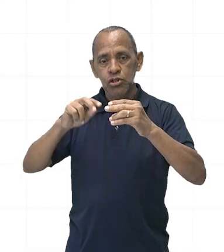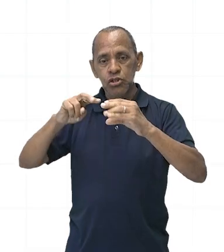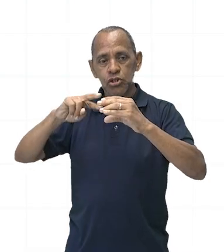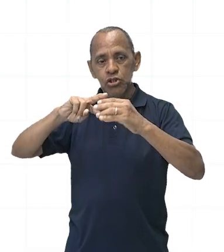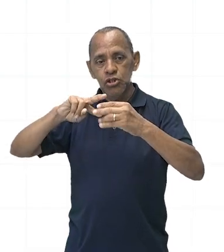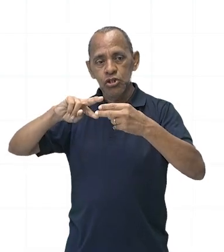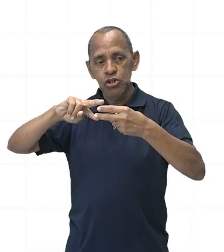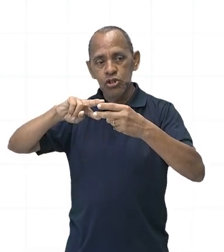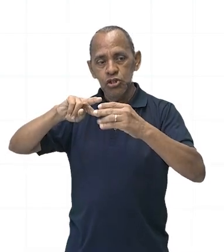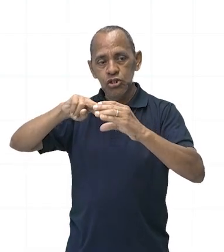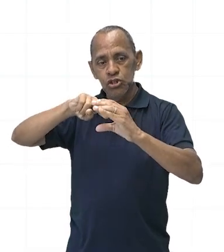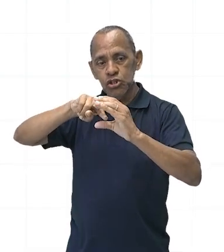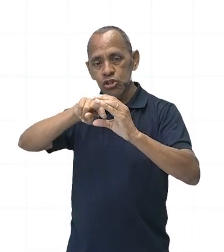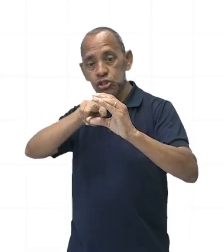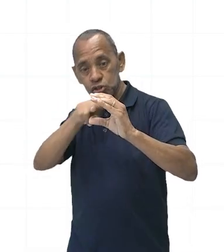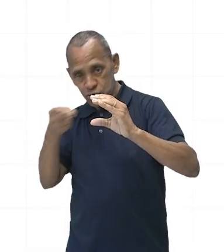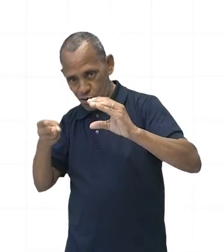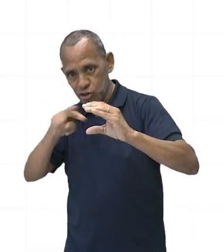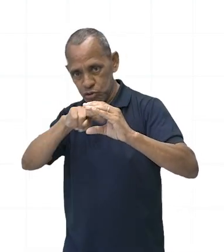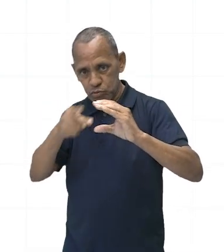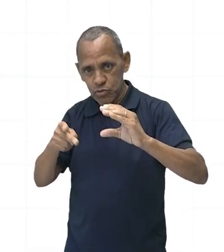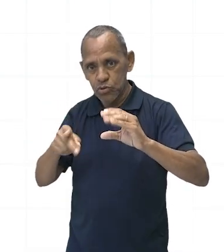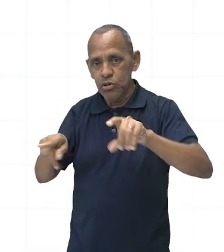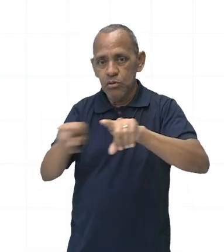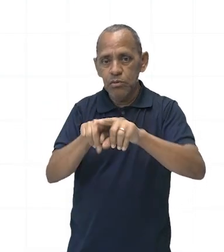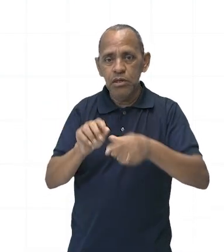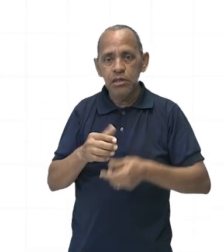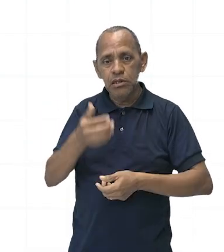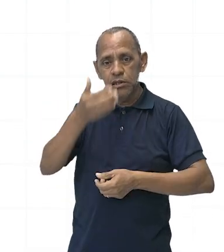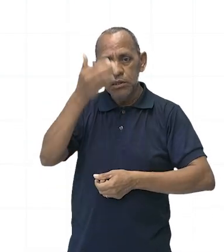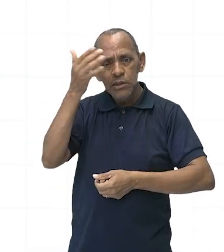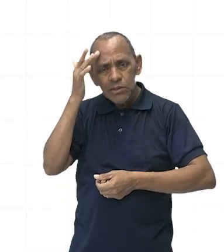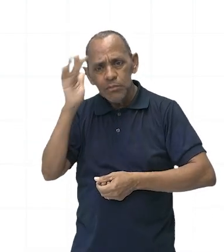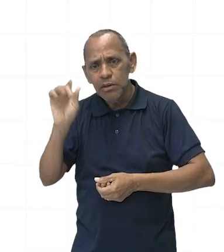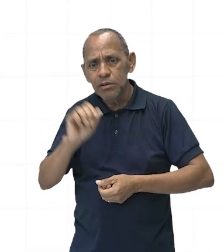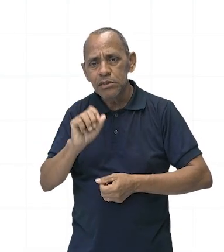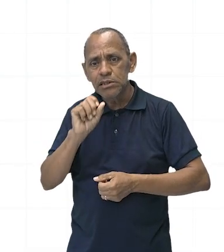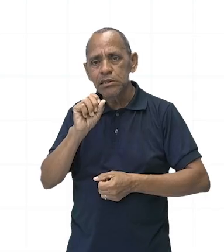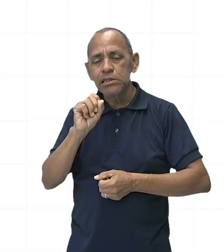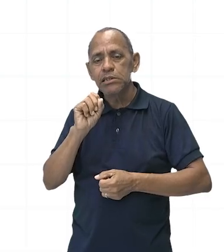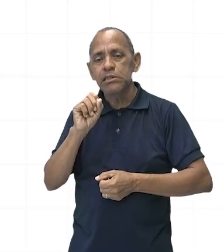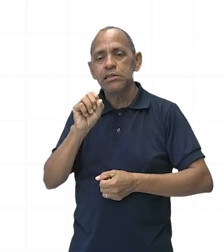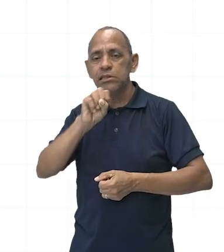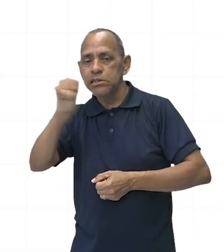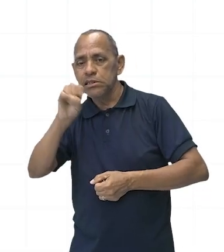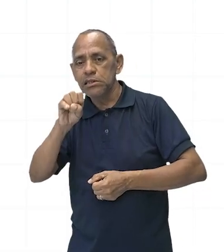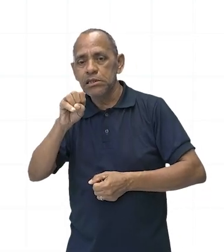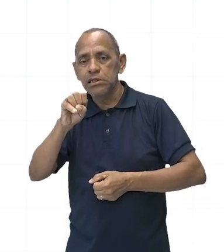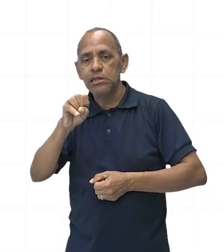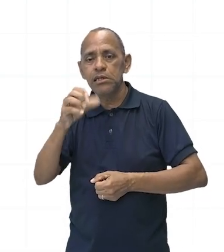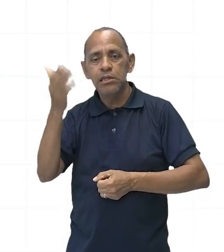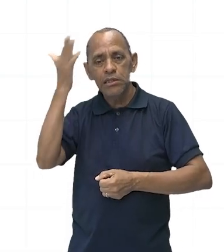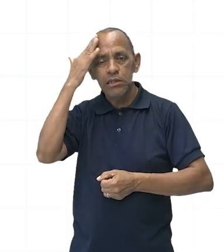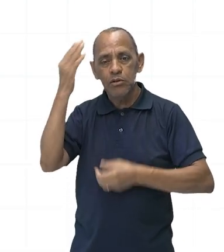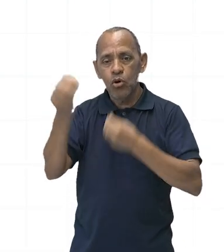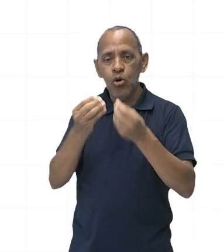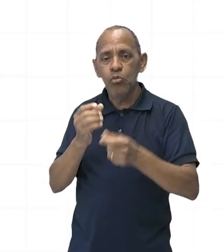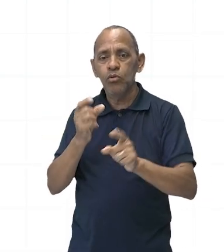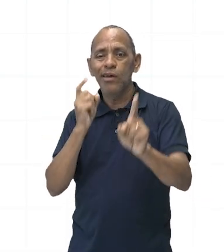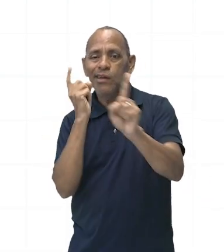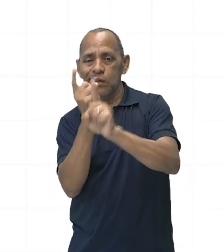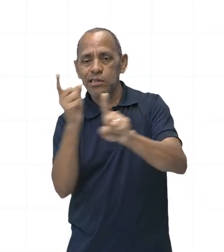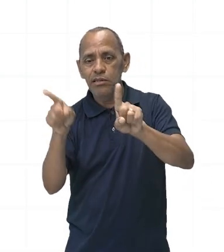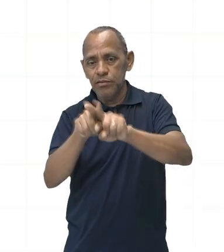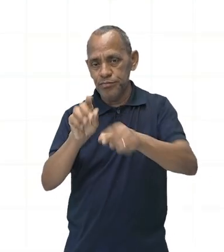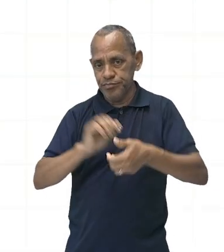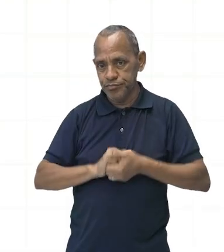até então? É possível determinar quando a gente não sabe ele logo de cara, como, por exemplo, nesse heredograma